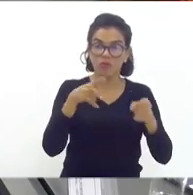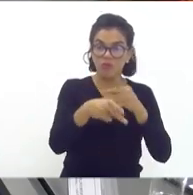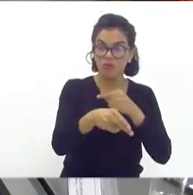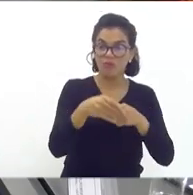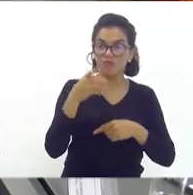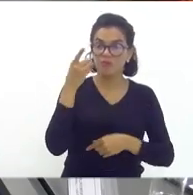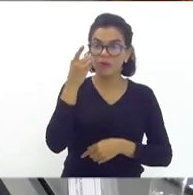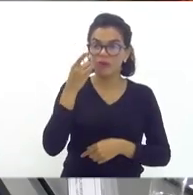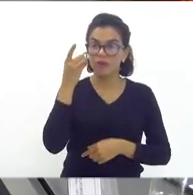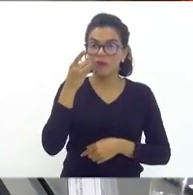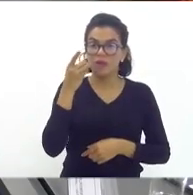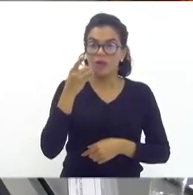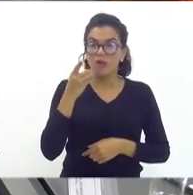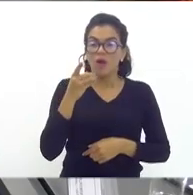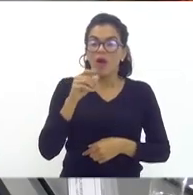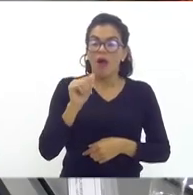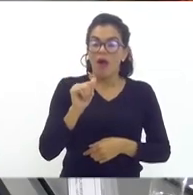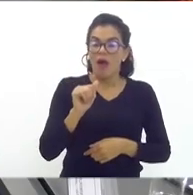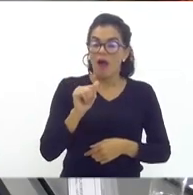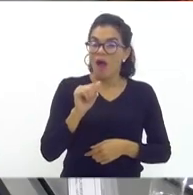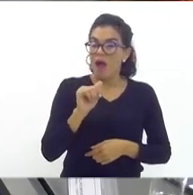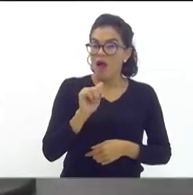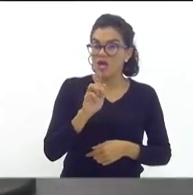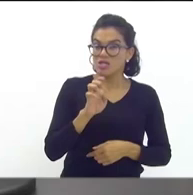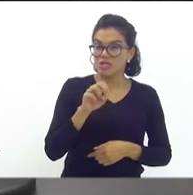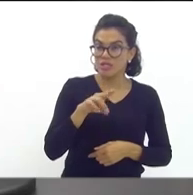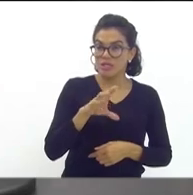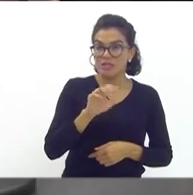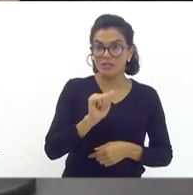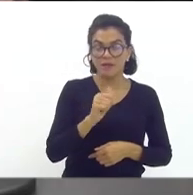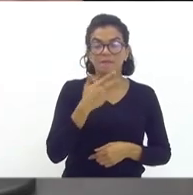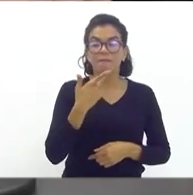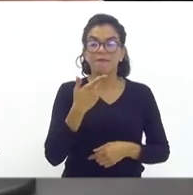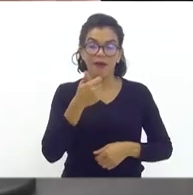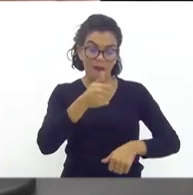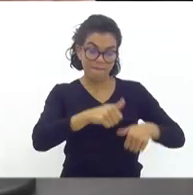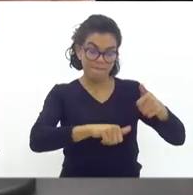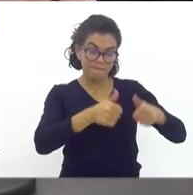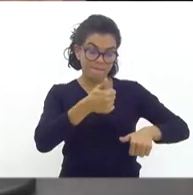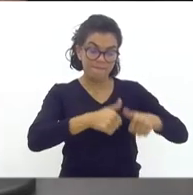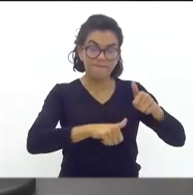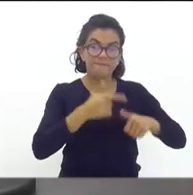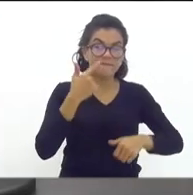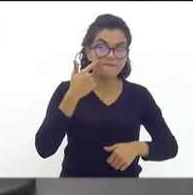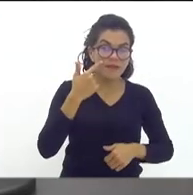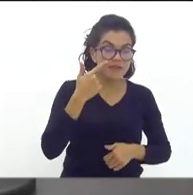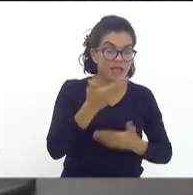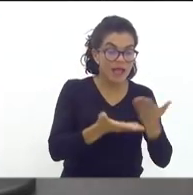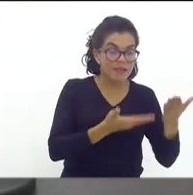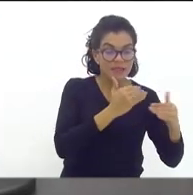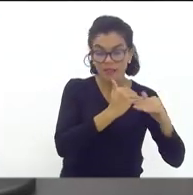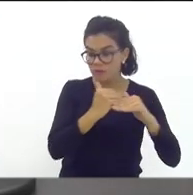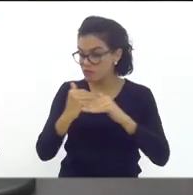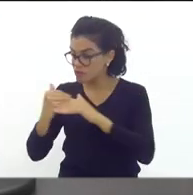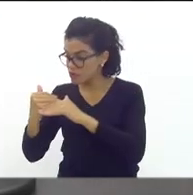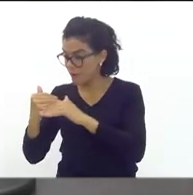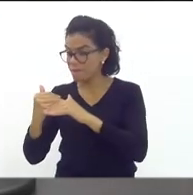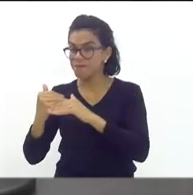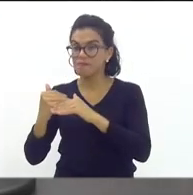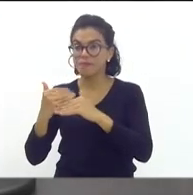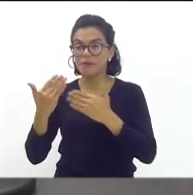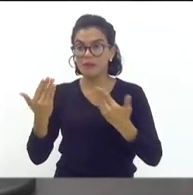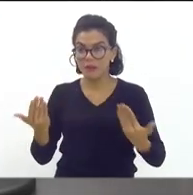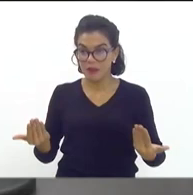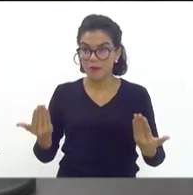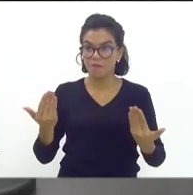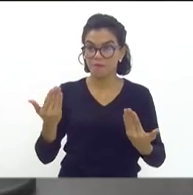O que é a agência vai fazer é uma análise de legalidade de isonomia entendeu então o o caso do